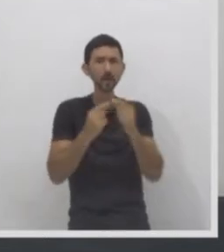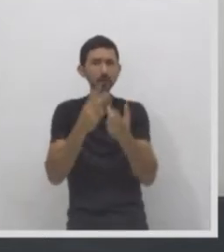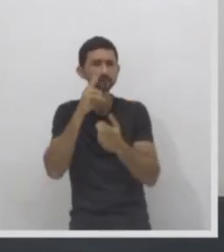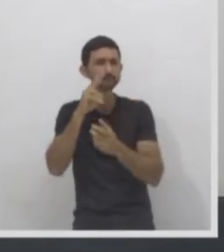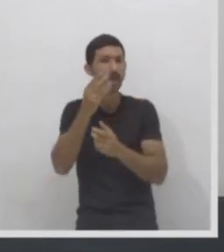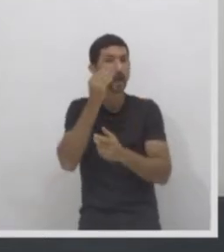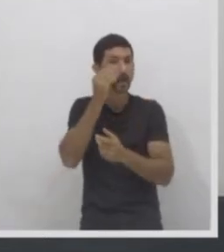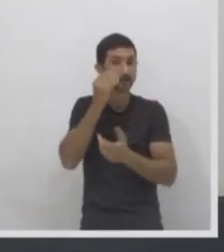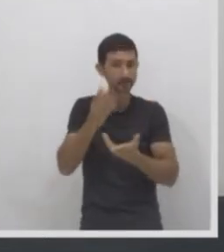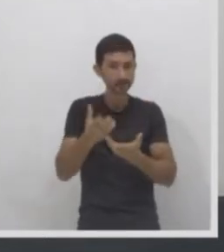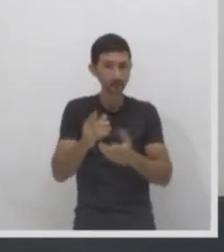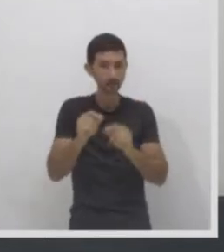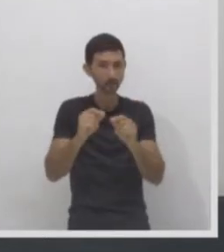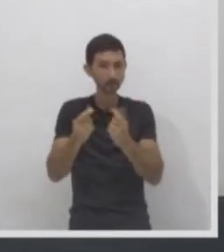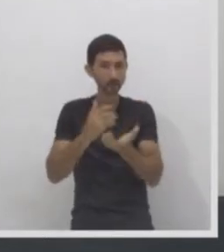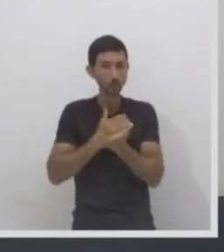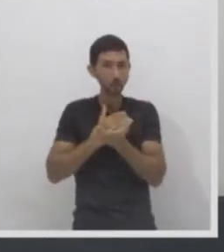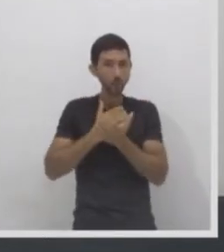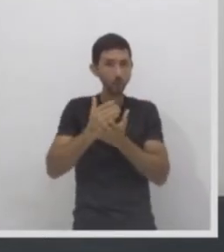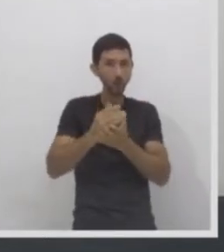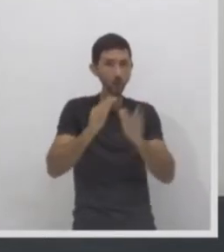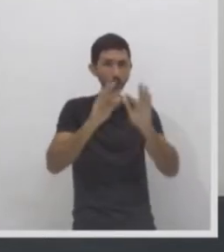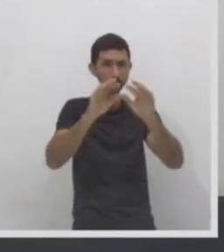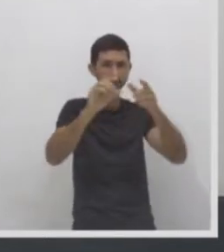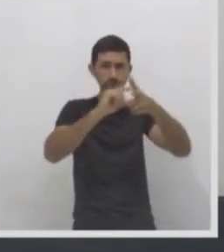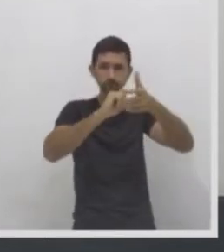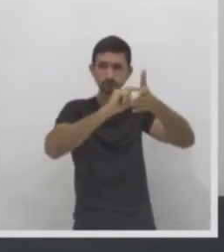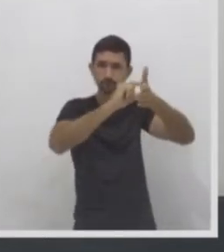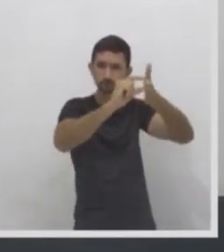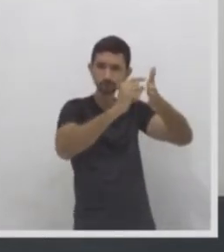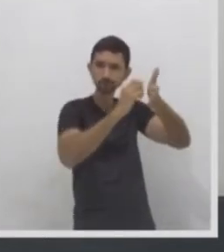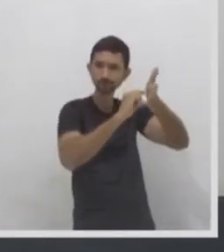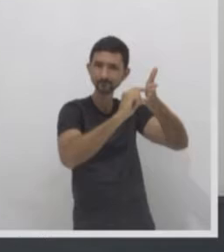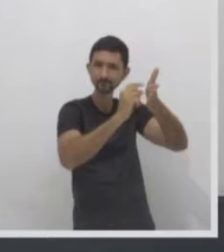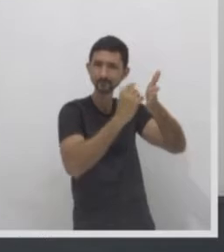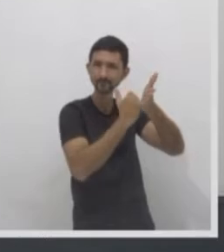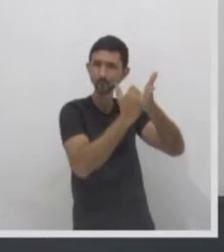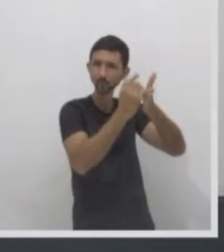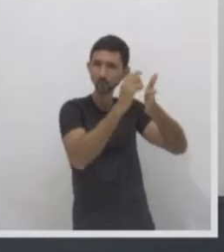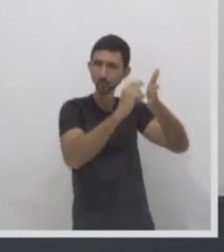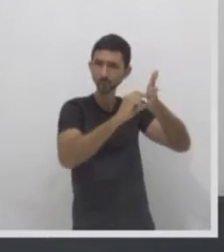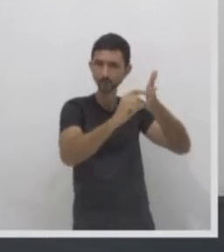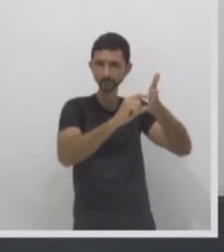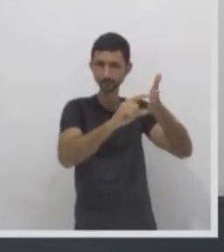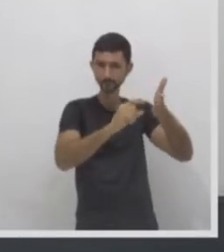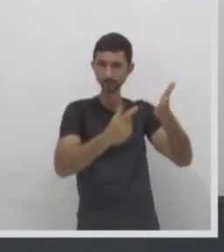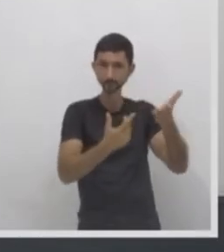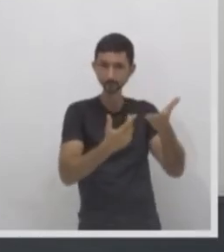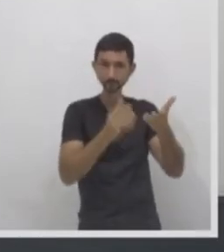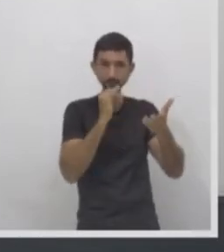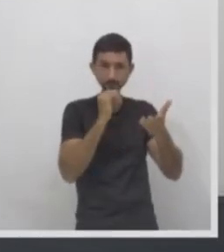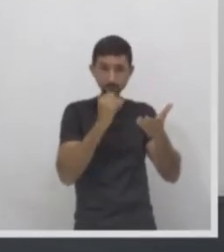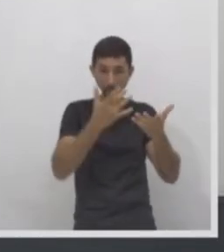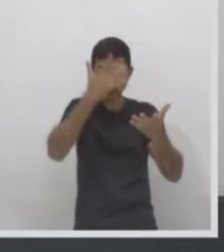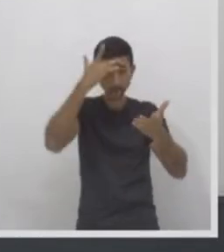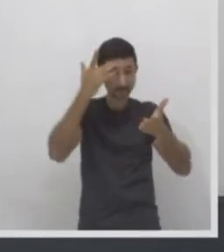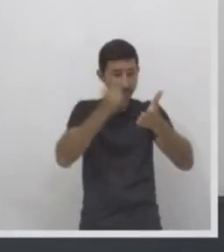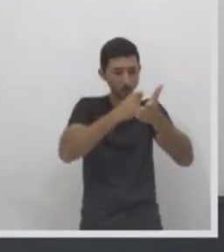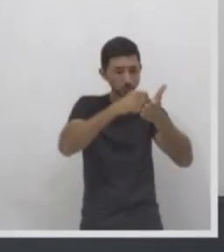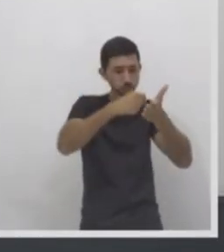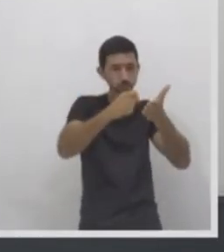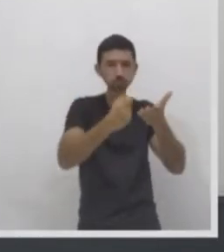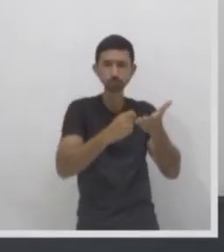atenção, no início do texto, você percebe um certo posicionamento isento do produtor do texto.